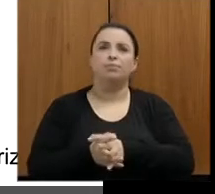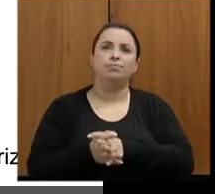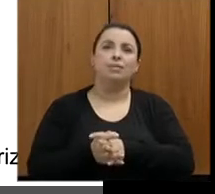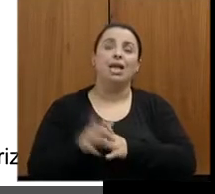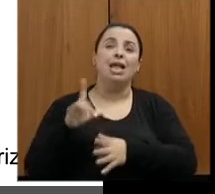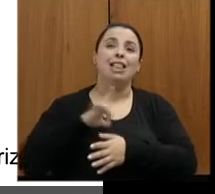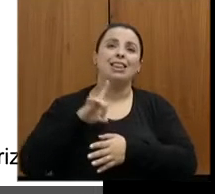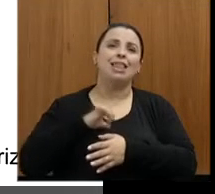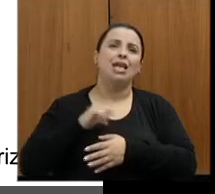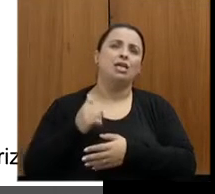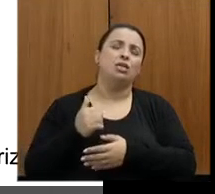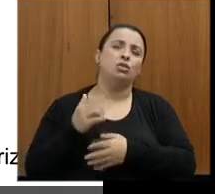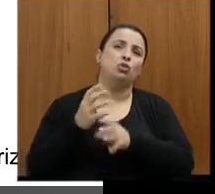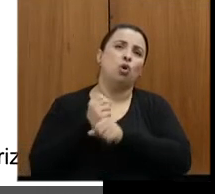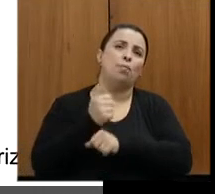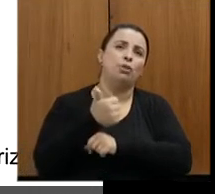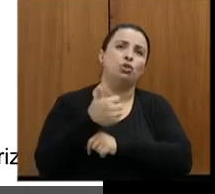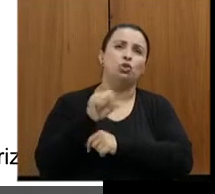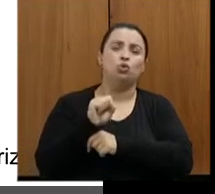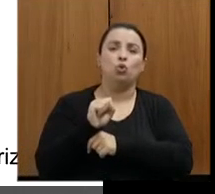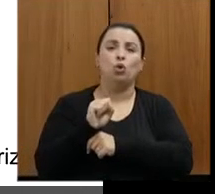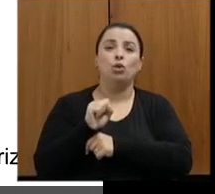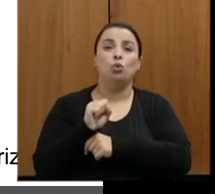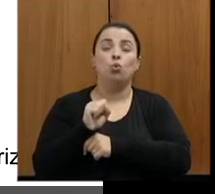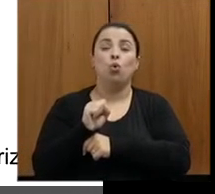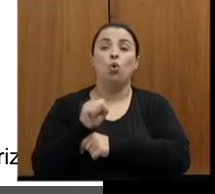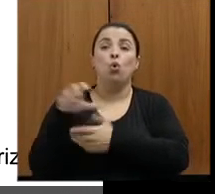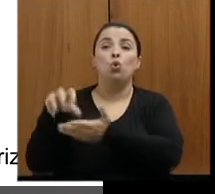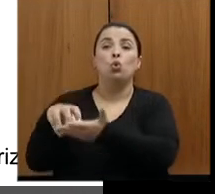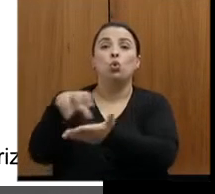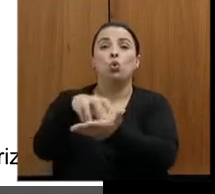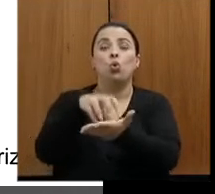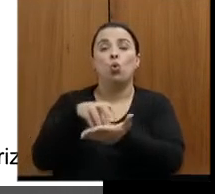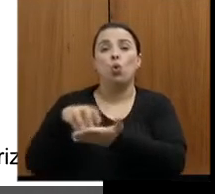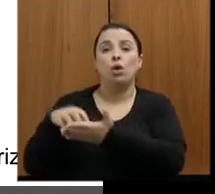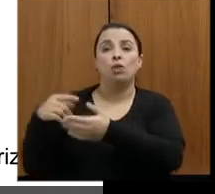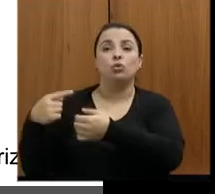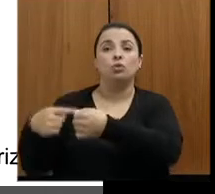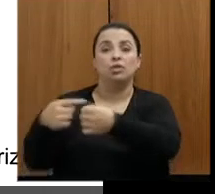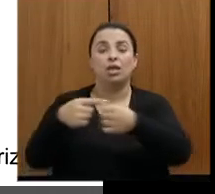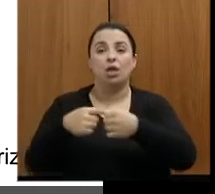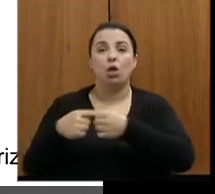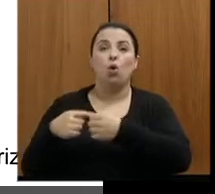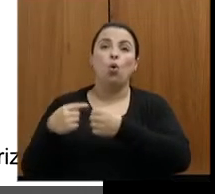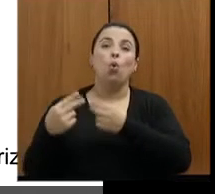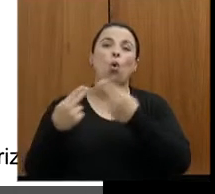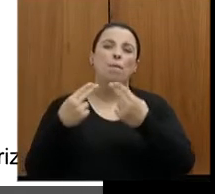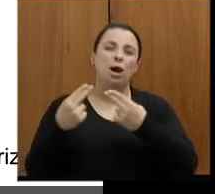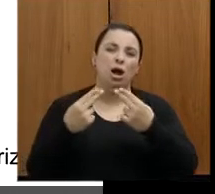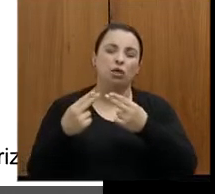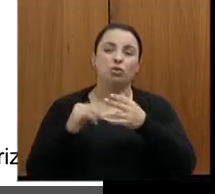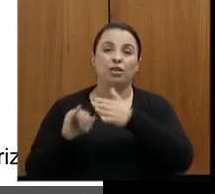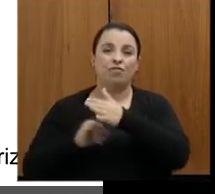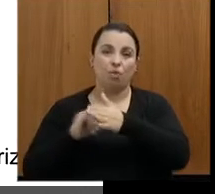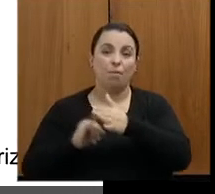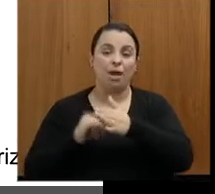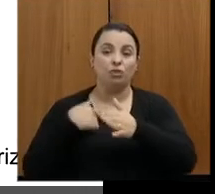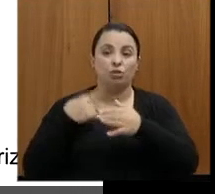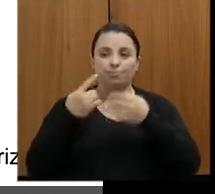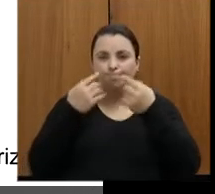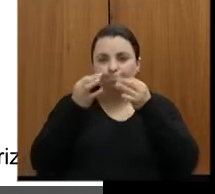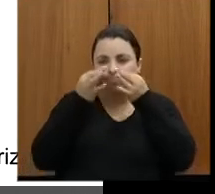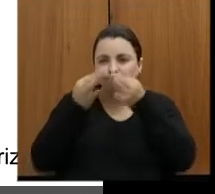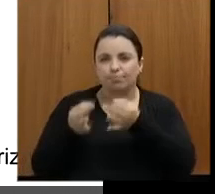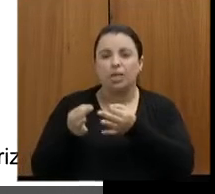aglomerados, 18 núcleos urbanos informais estão recebendo a nossa atenção no momento, e mais de 5